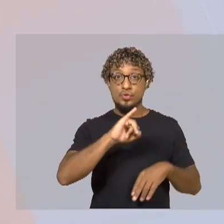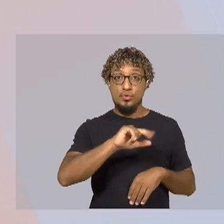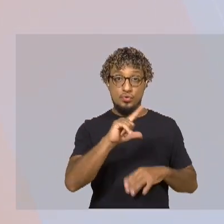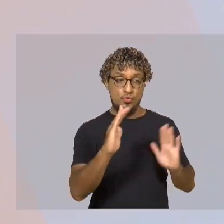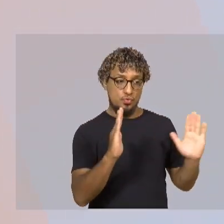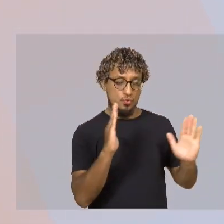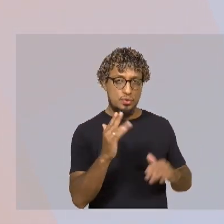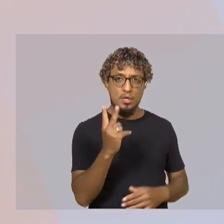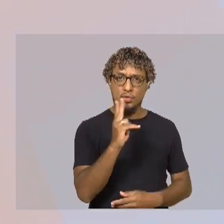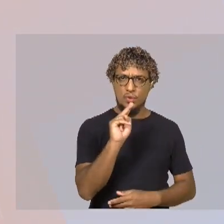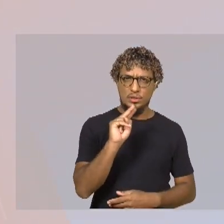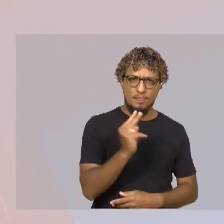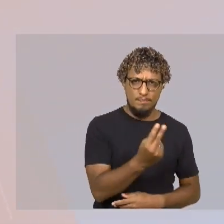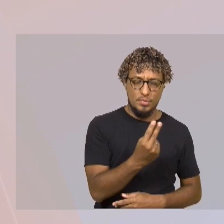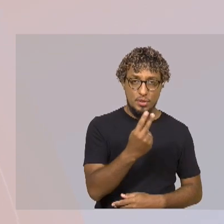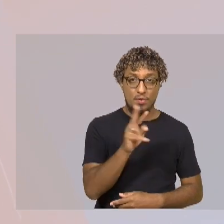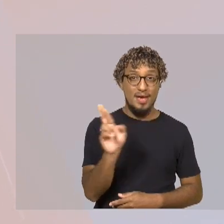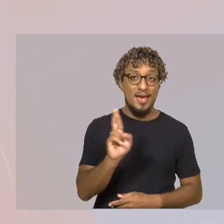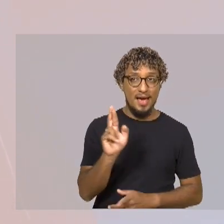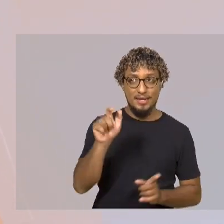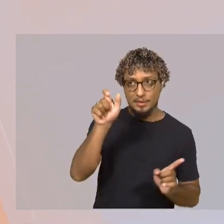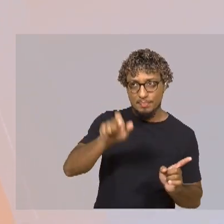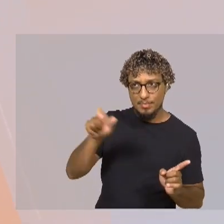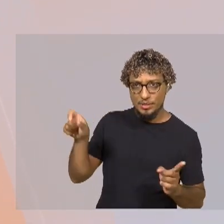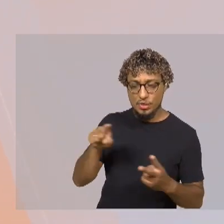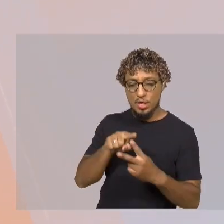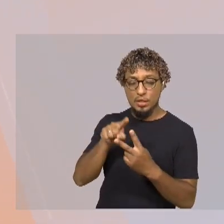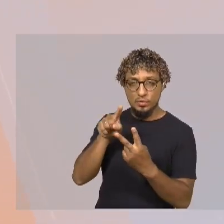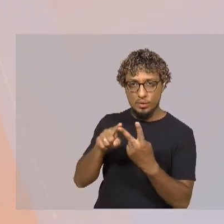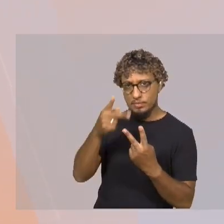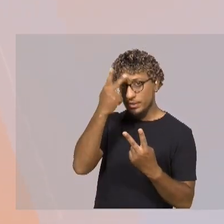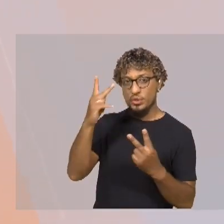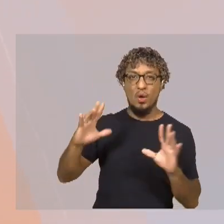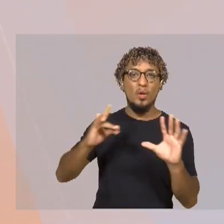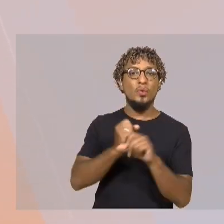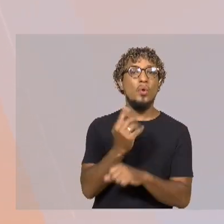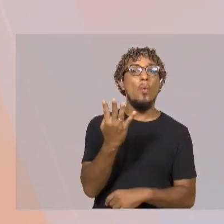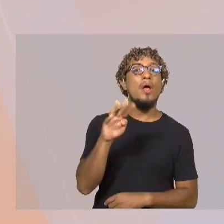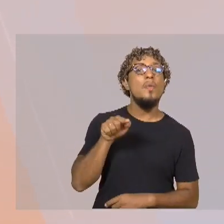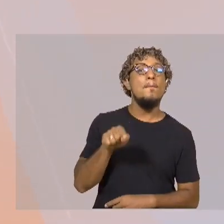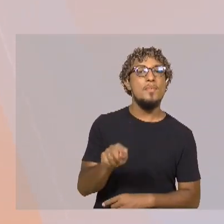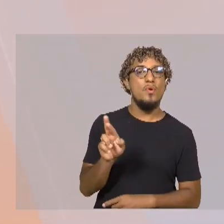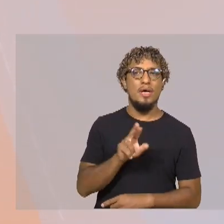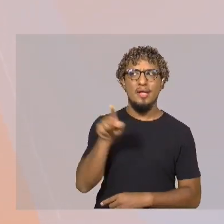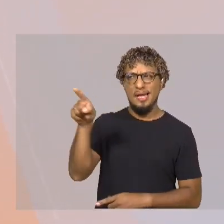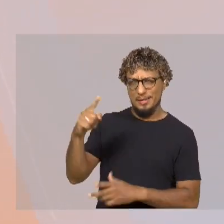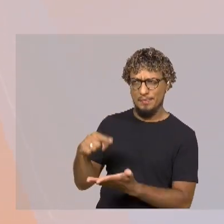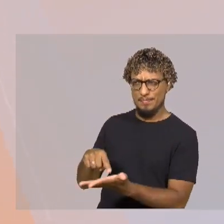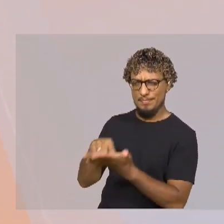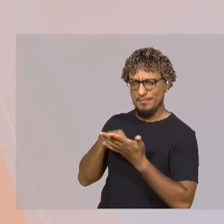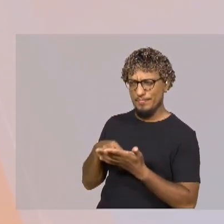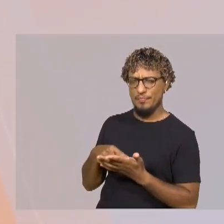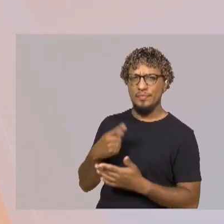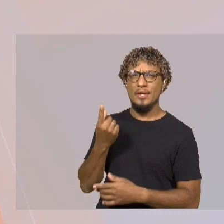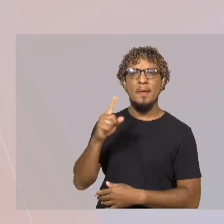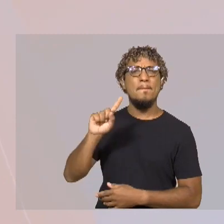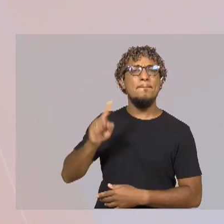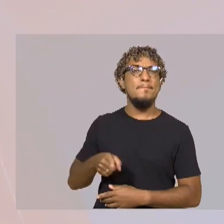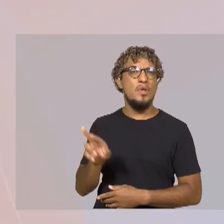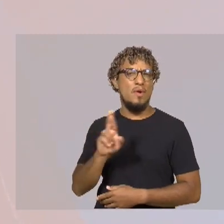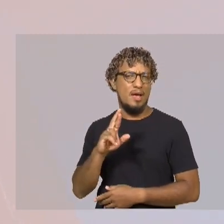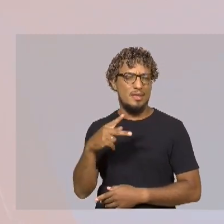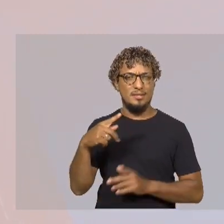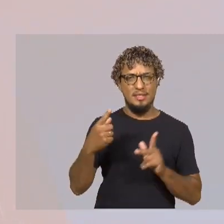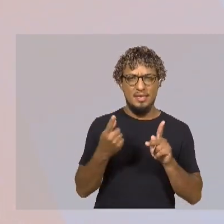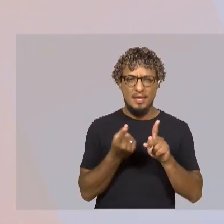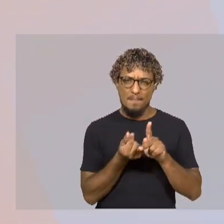está custando R$2.000 por pessoa, dando R$4.000 total para duas pessoas, e a pessoa está te oferecendo por R$1.000 através de Pix